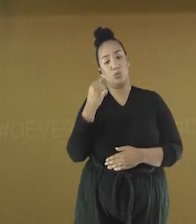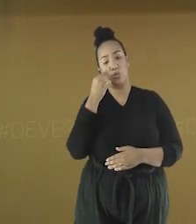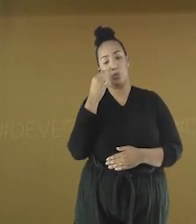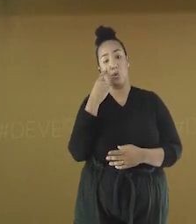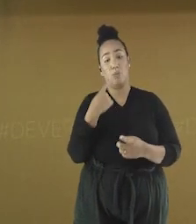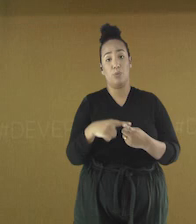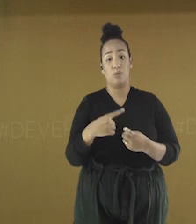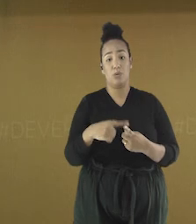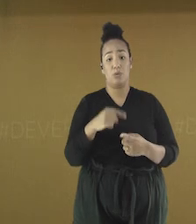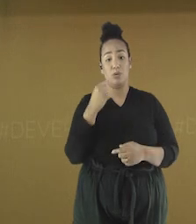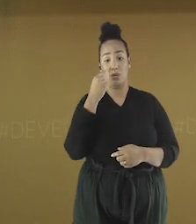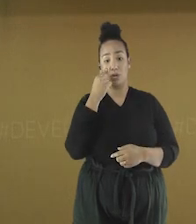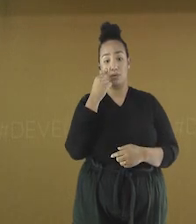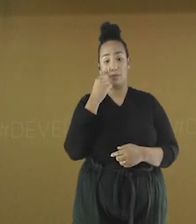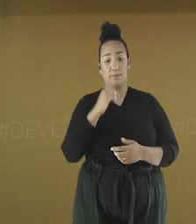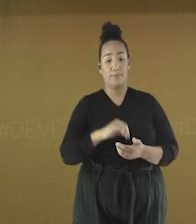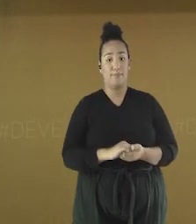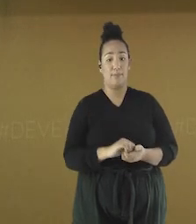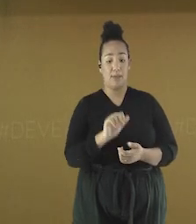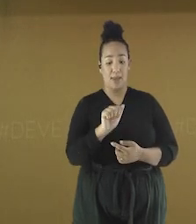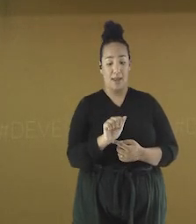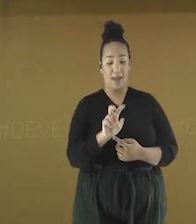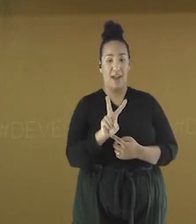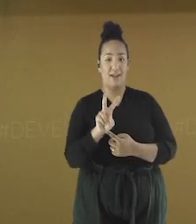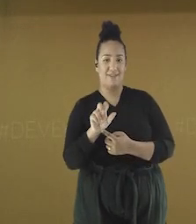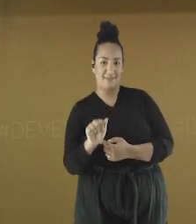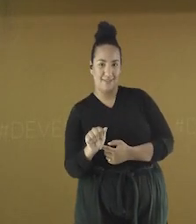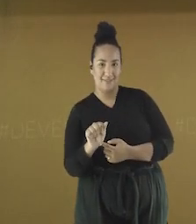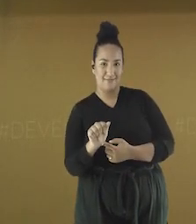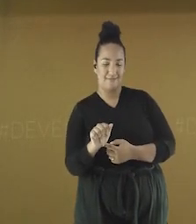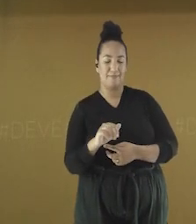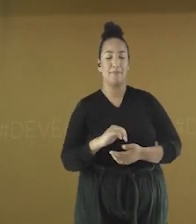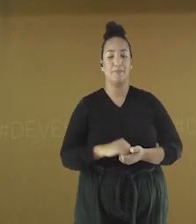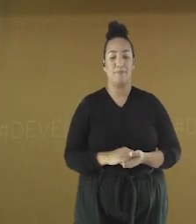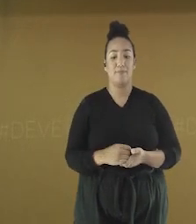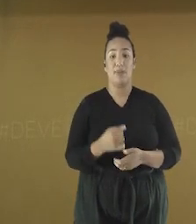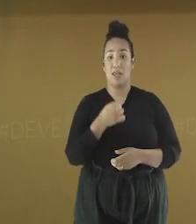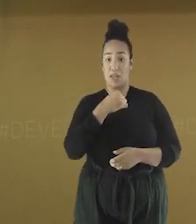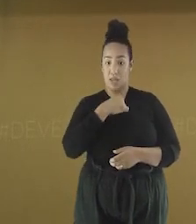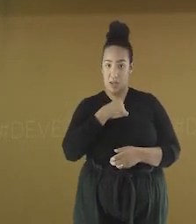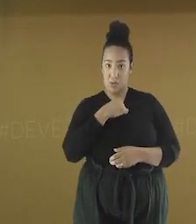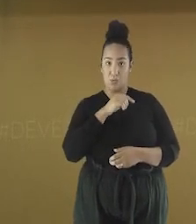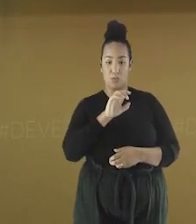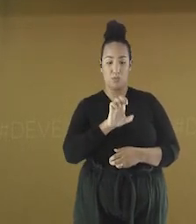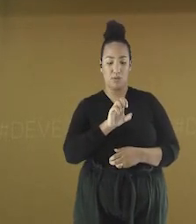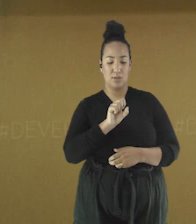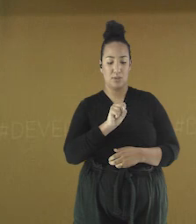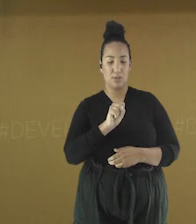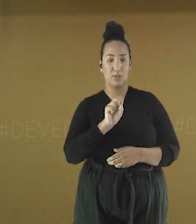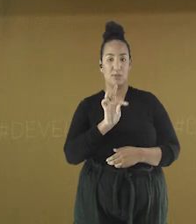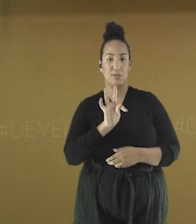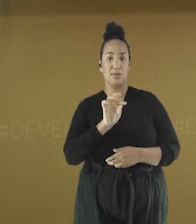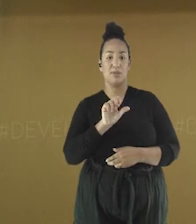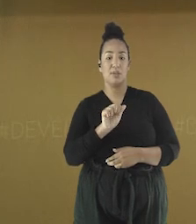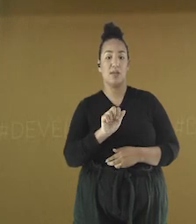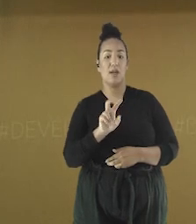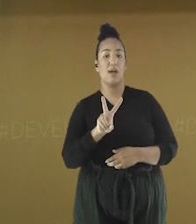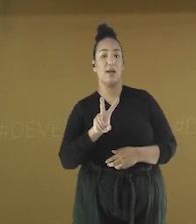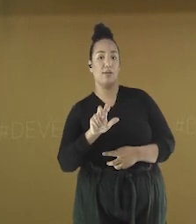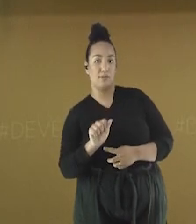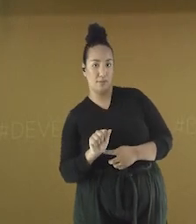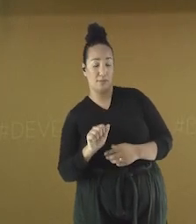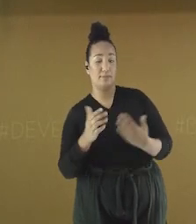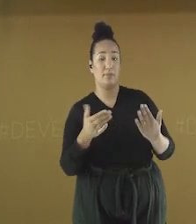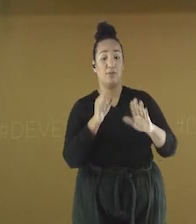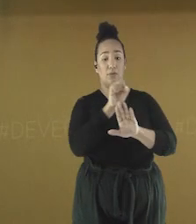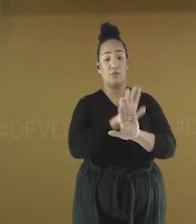ou seja, o finalzinho do verbo. O ava aqui, o estava, ok? Eu estava. Provavelmente,